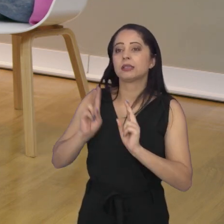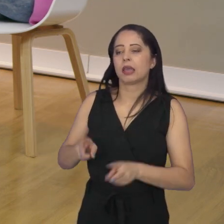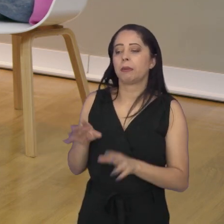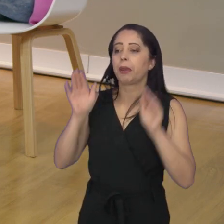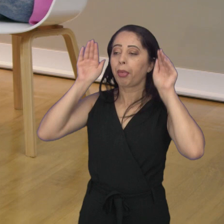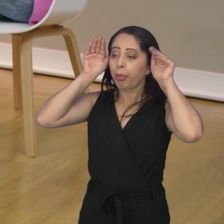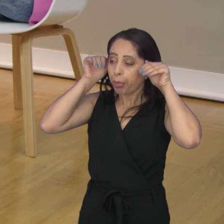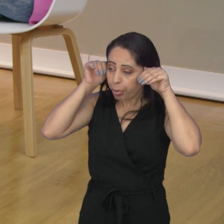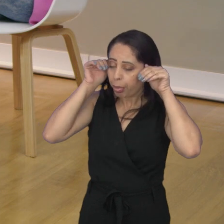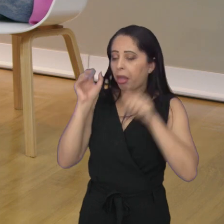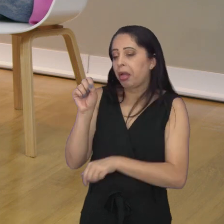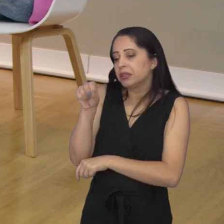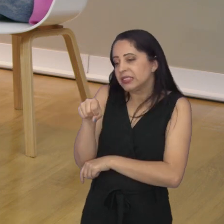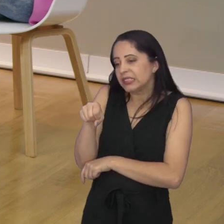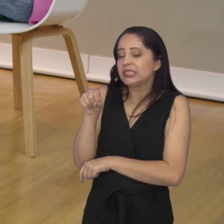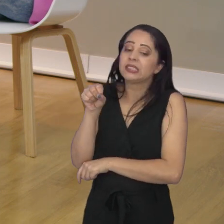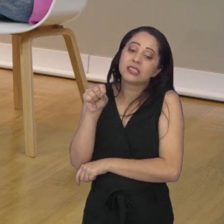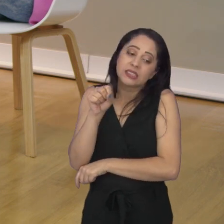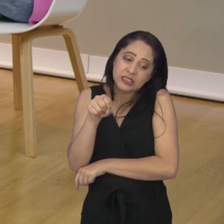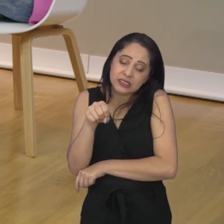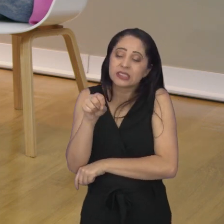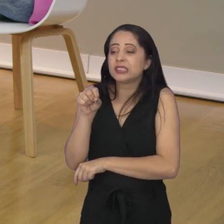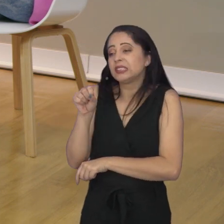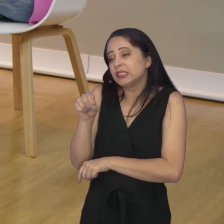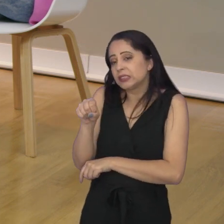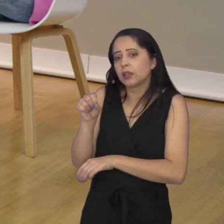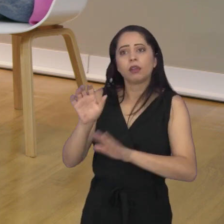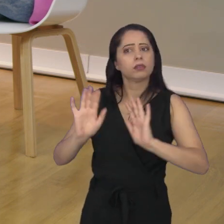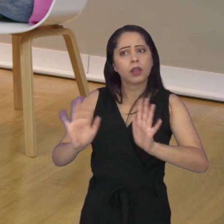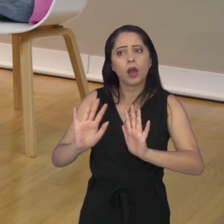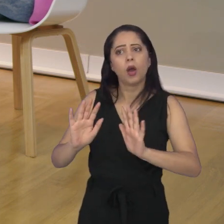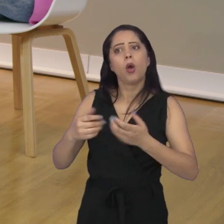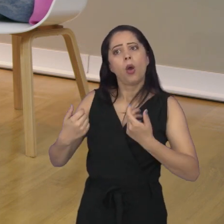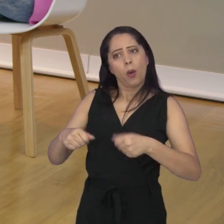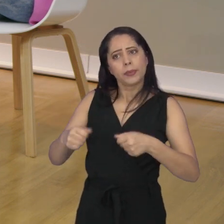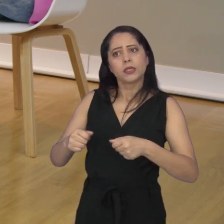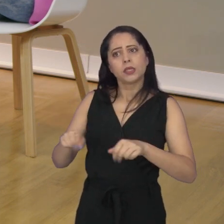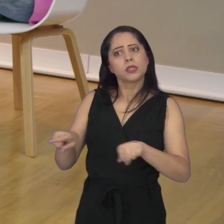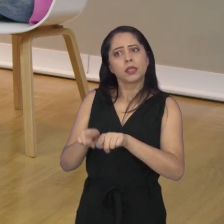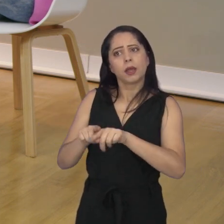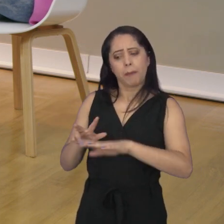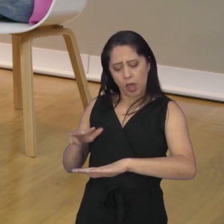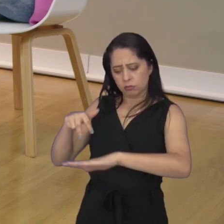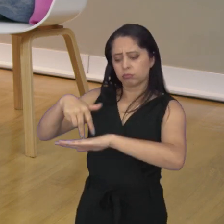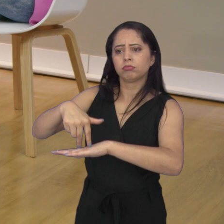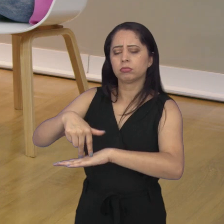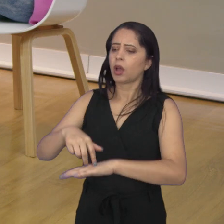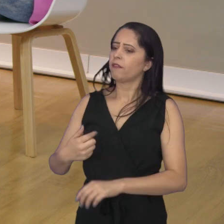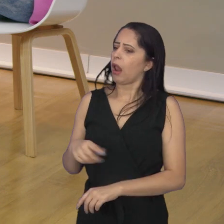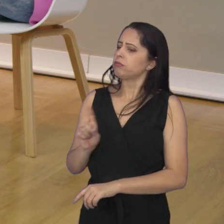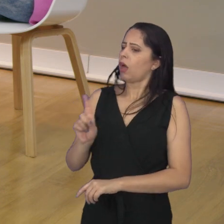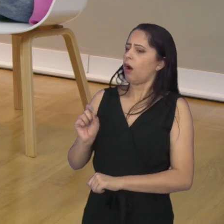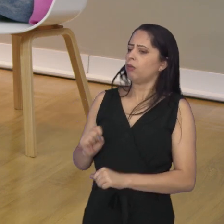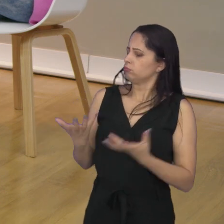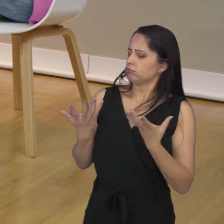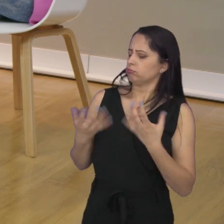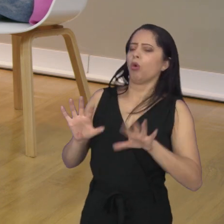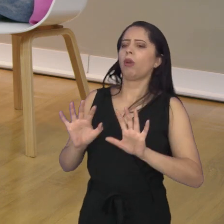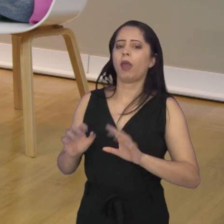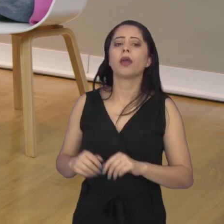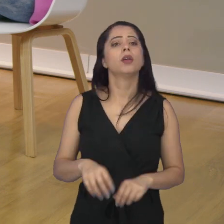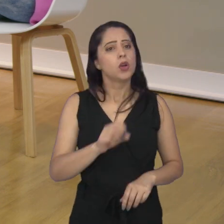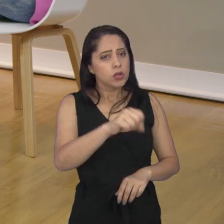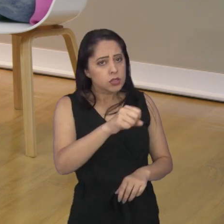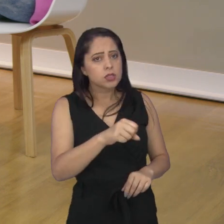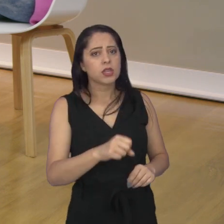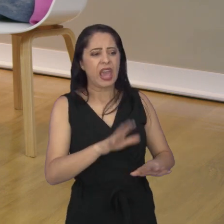acabar deixando isso te consumir. Tem Ou que saber dizer prejudicar, não. né? Muitas vezes a Prejudicar. gente acaba Com até se certeza. prejudicando para poder fazer um favor, enfim.